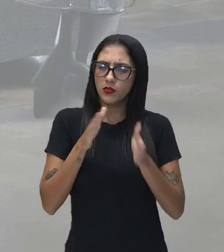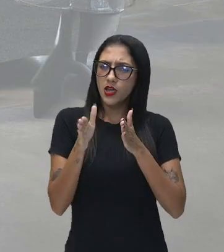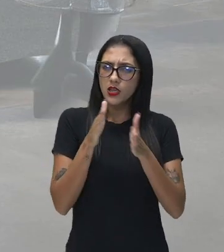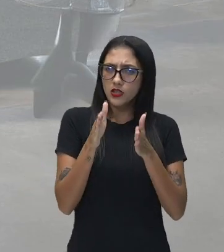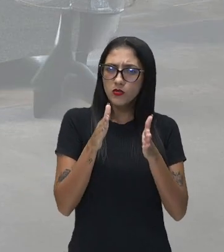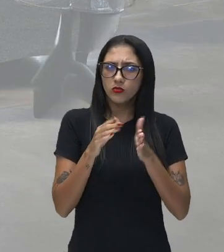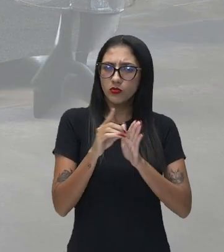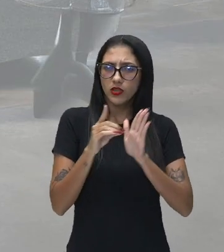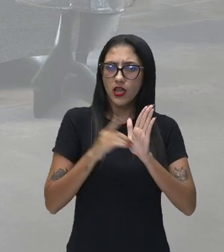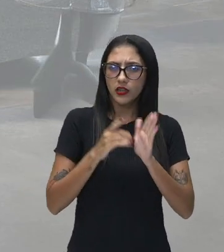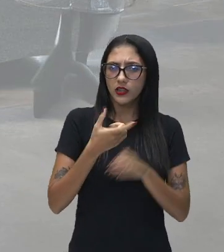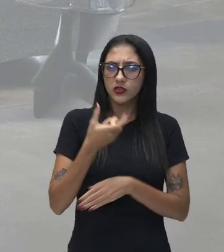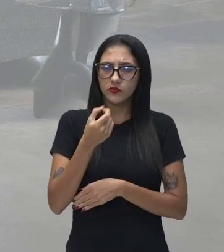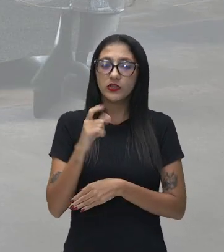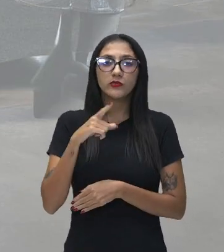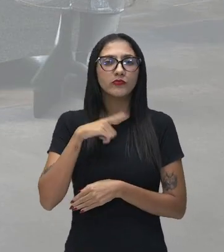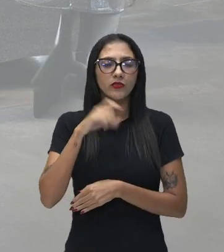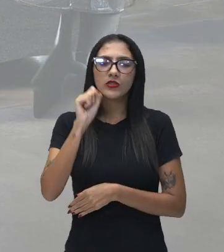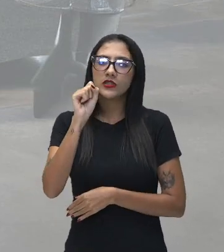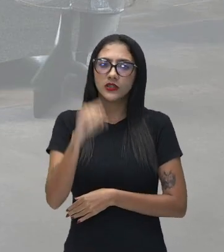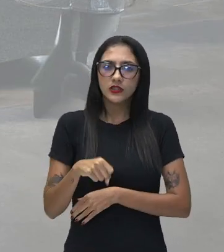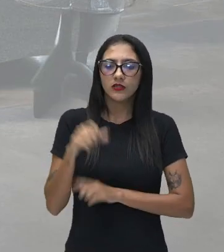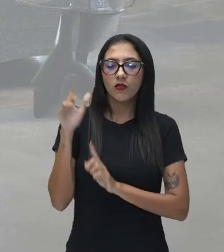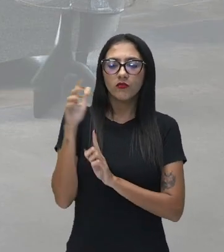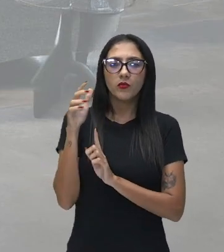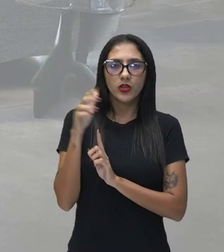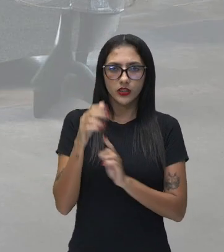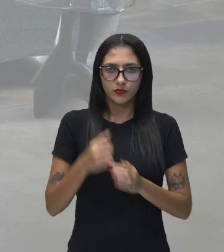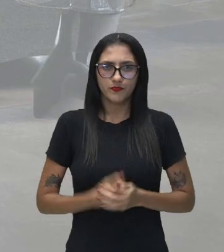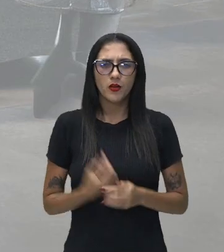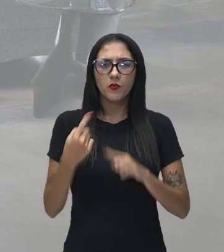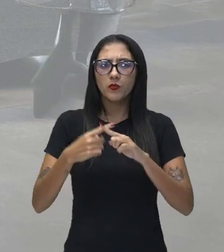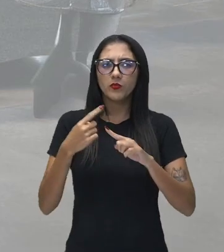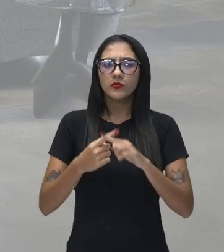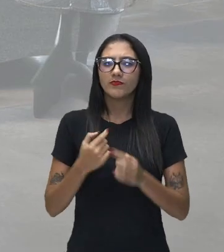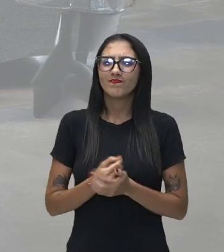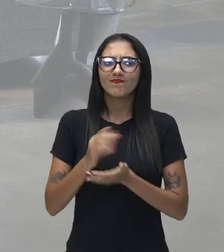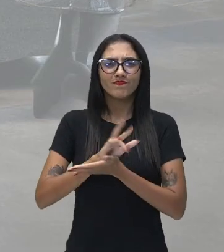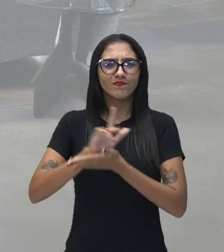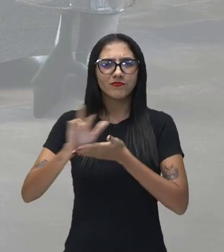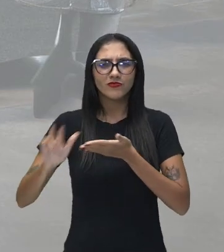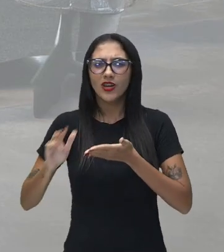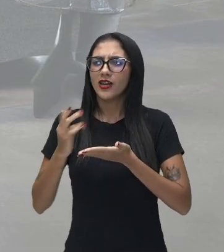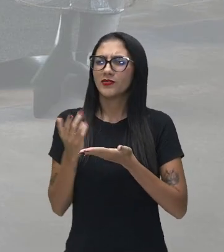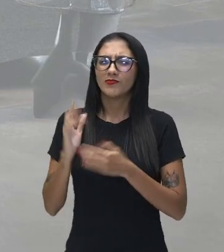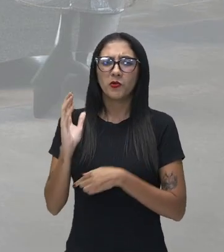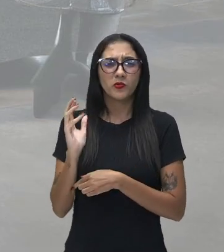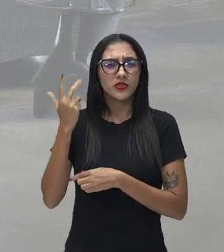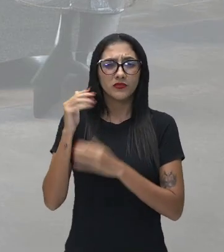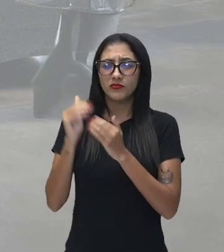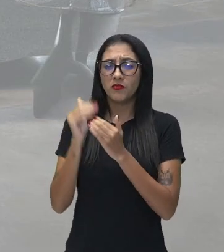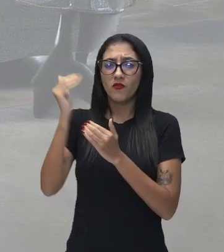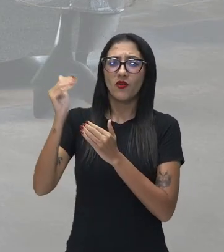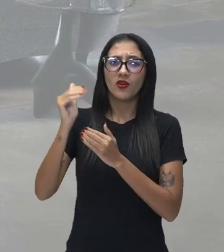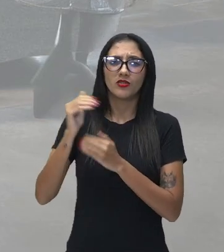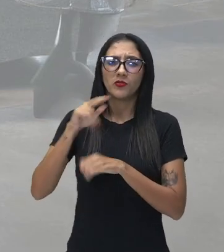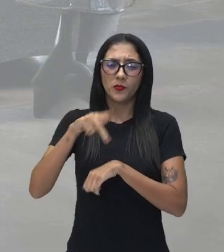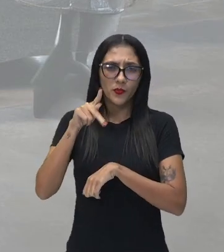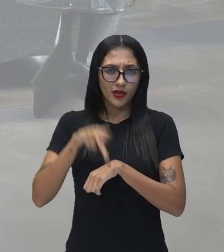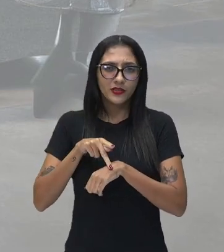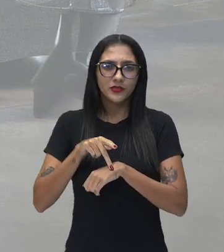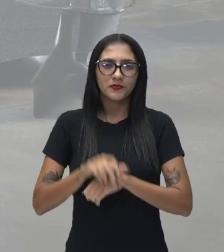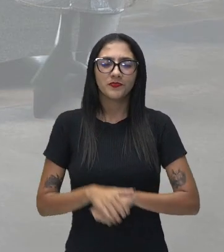20 tiveram grande influência por conta dos acontecimentos que se desenvolveram nos Estados Unidos na década de